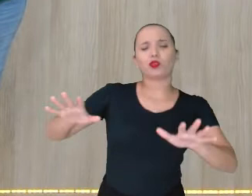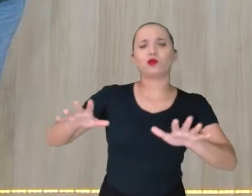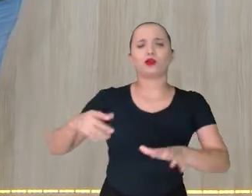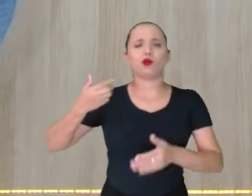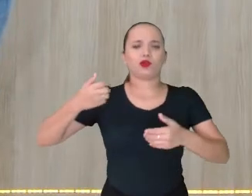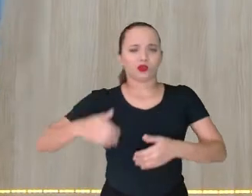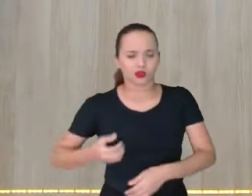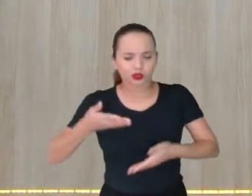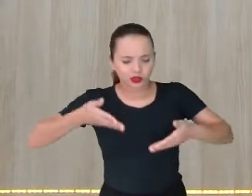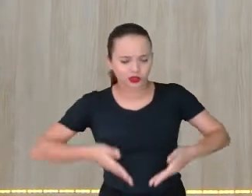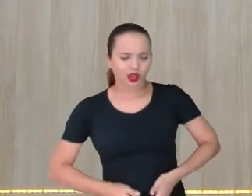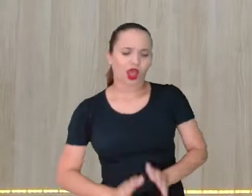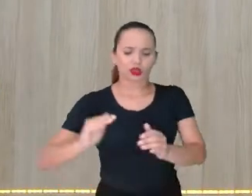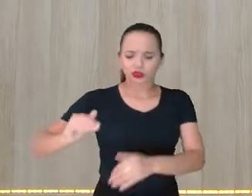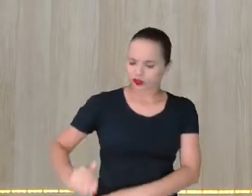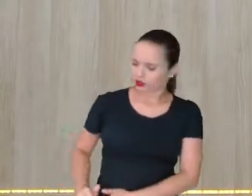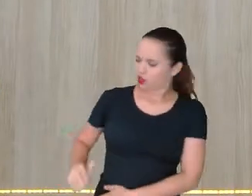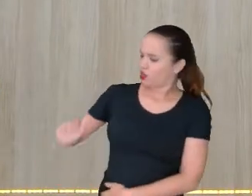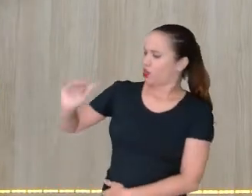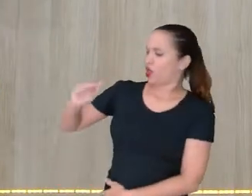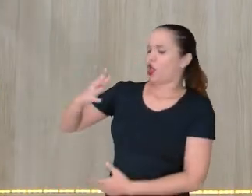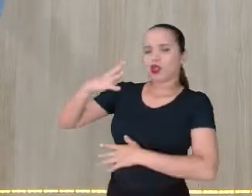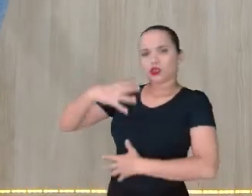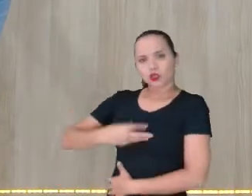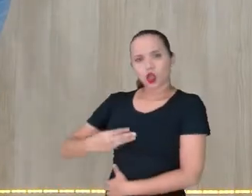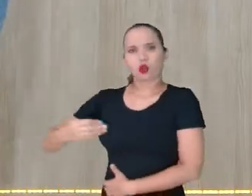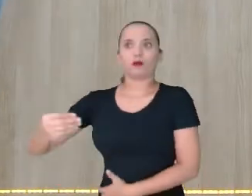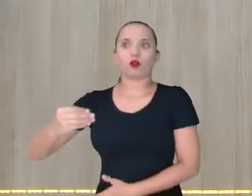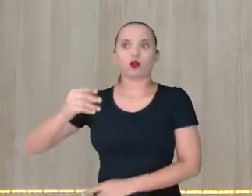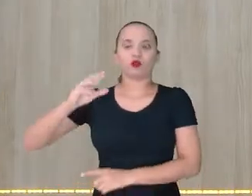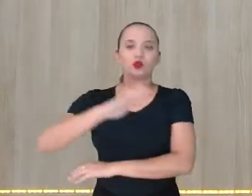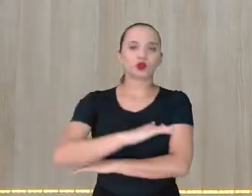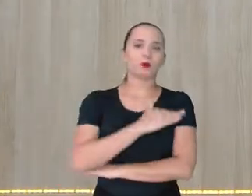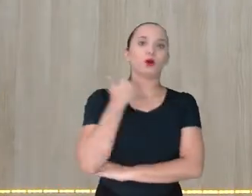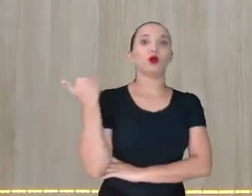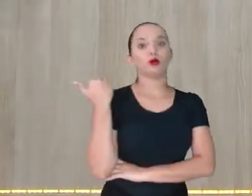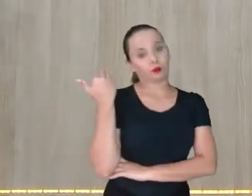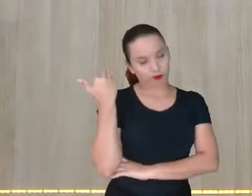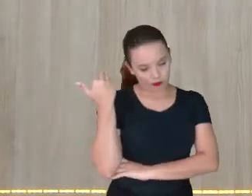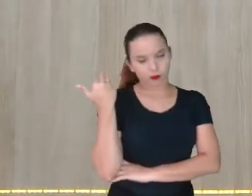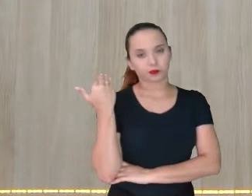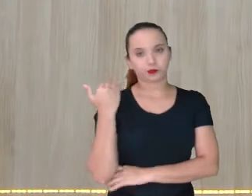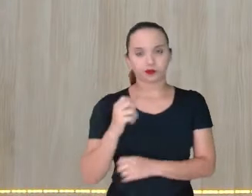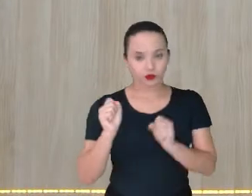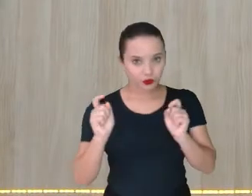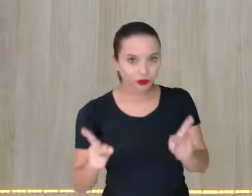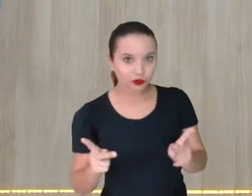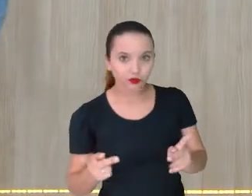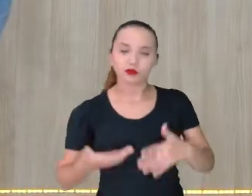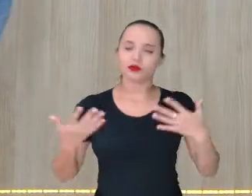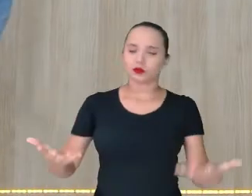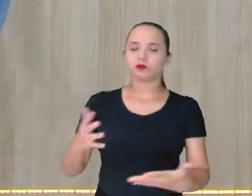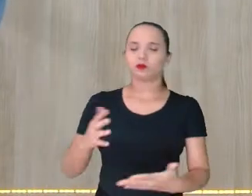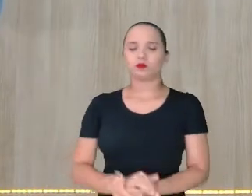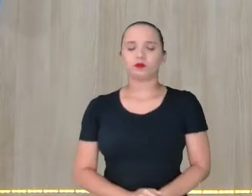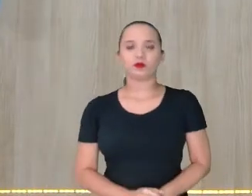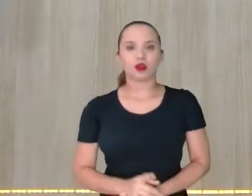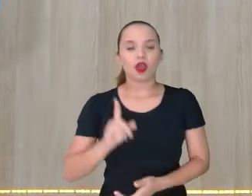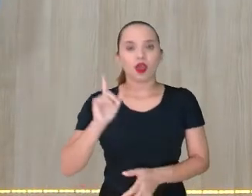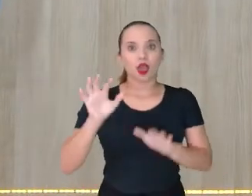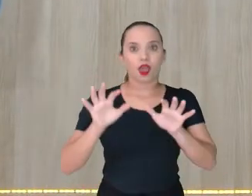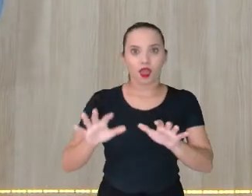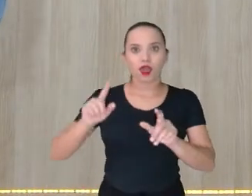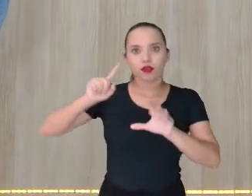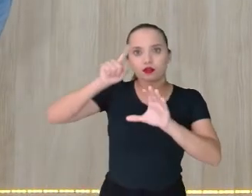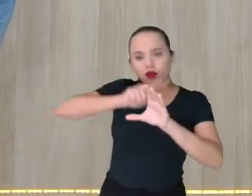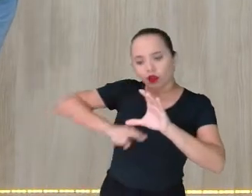gente cresce, se reproduz, né? Tem nossos filhos e morremos algum dia, não é verdade? Pois é, então, essa parte